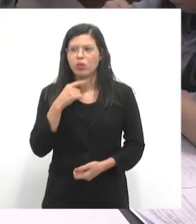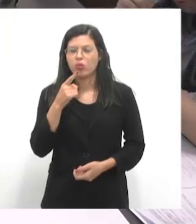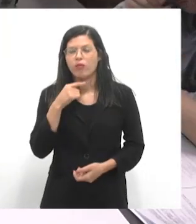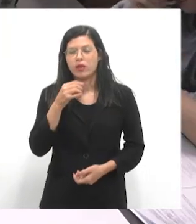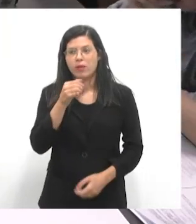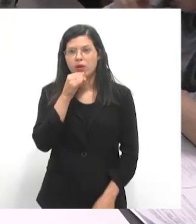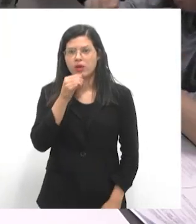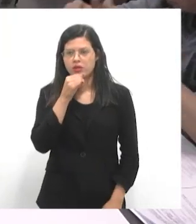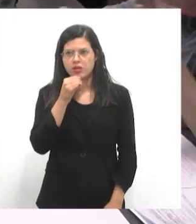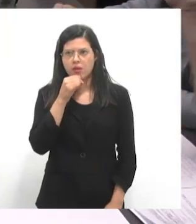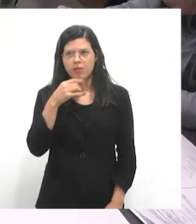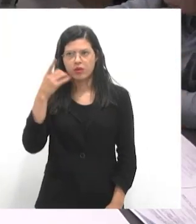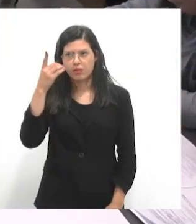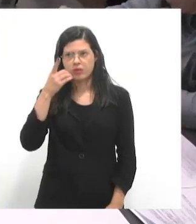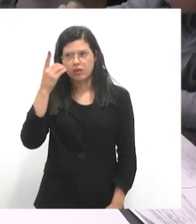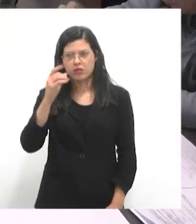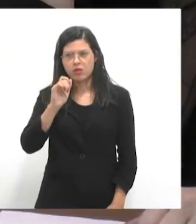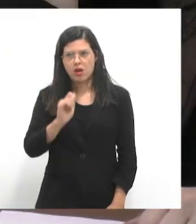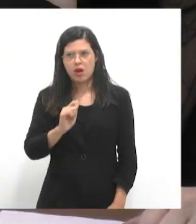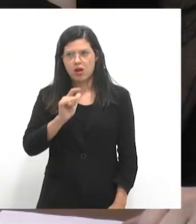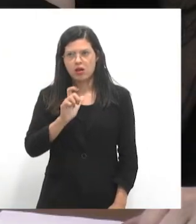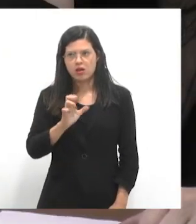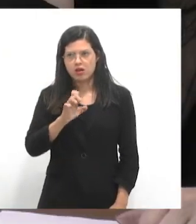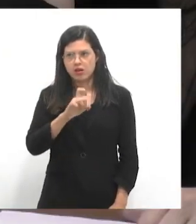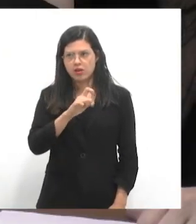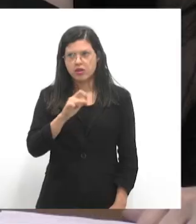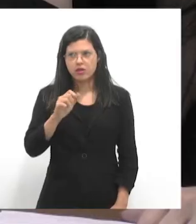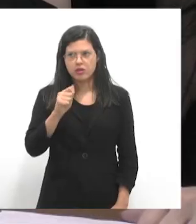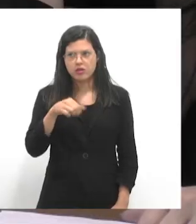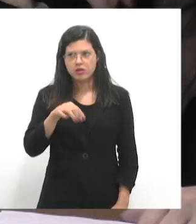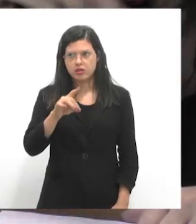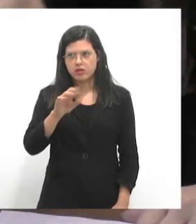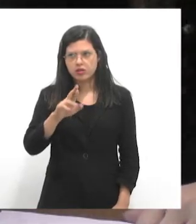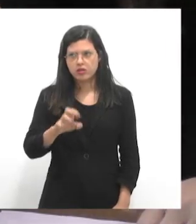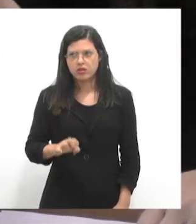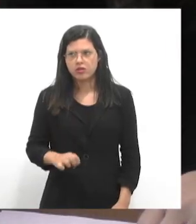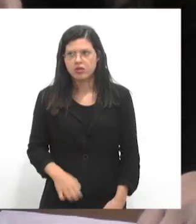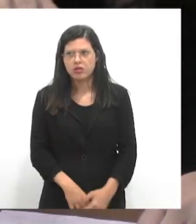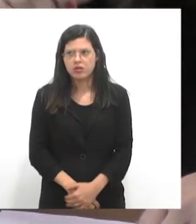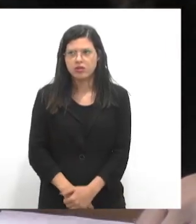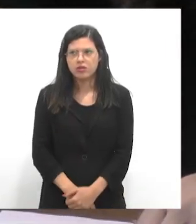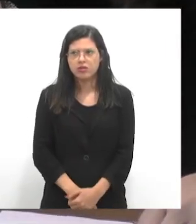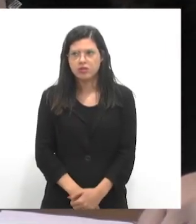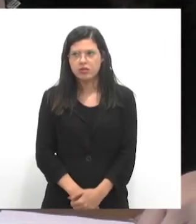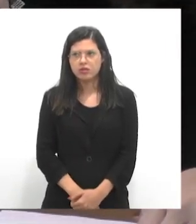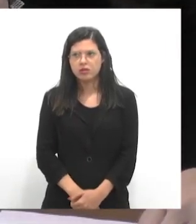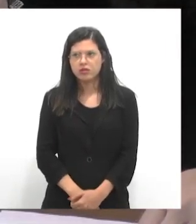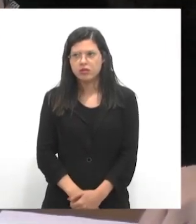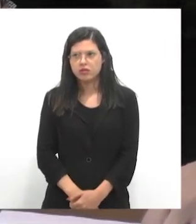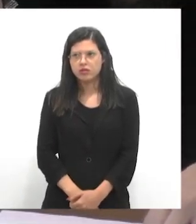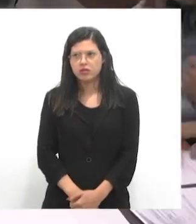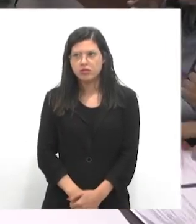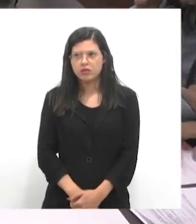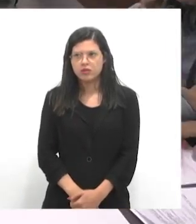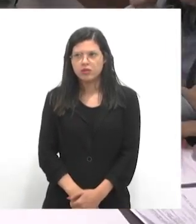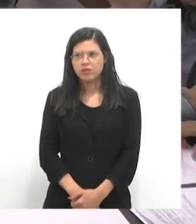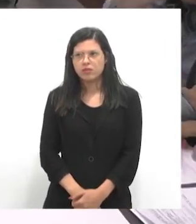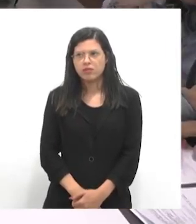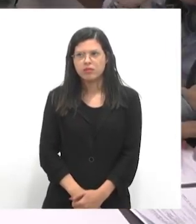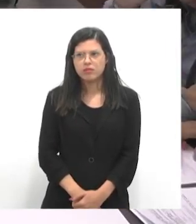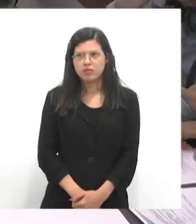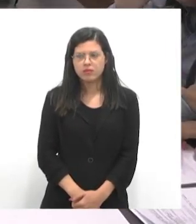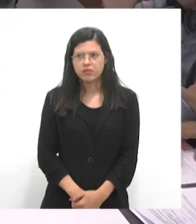quando o deputado Quinoploc aqui bota aí em pauta a dúvida. Olha, no caso de ser